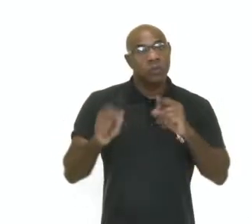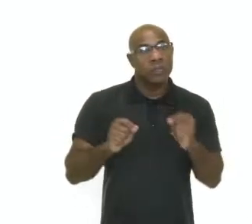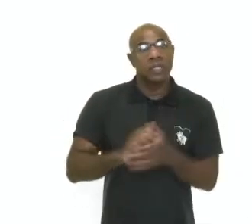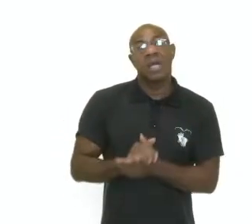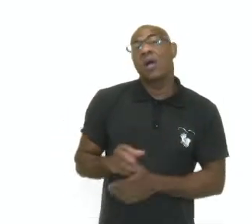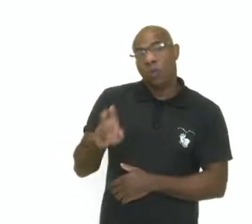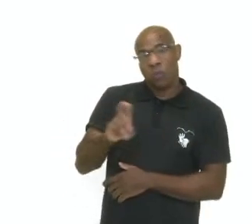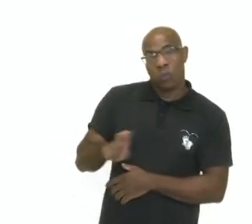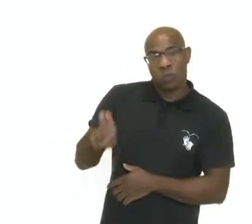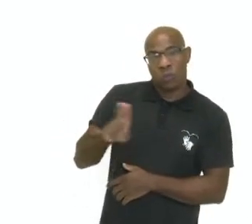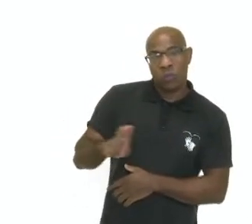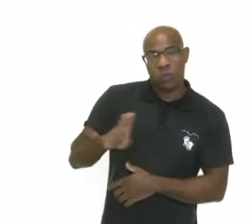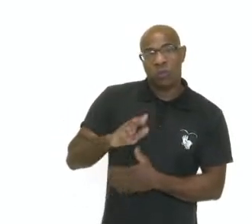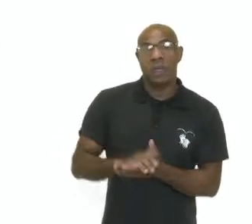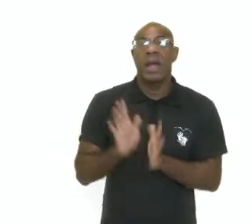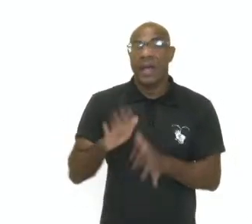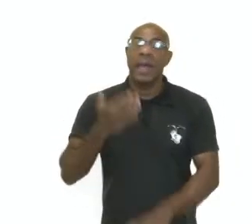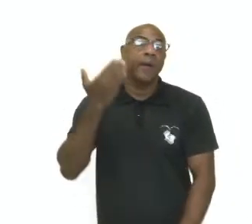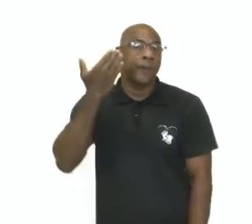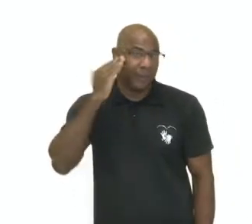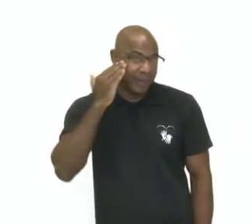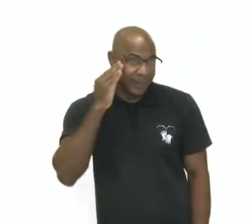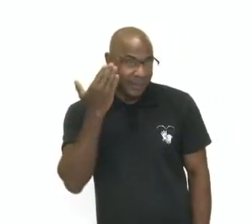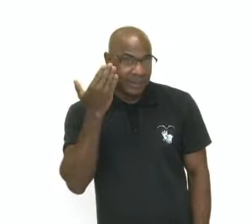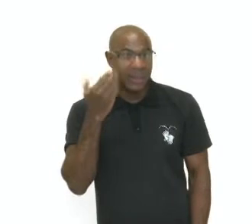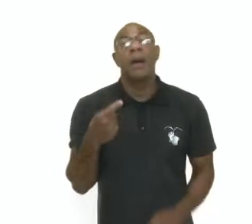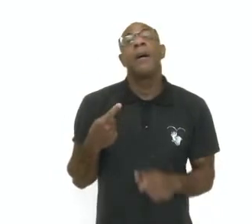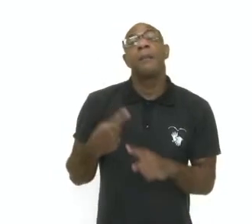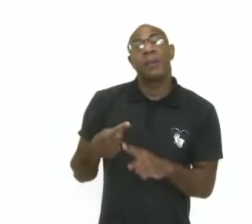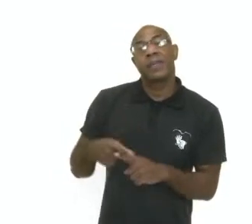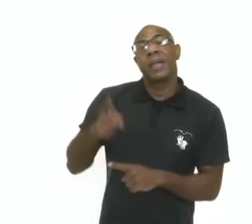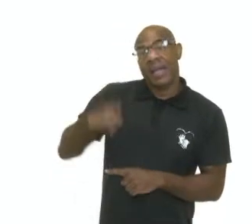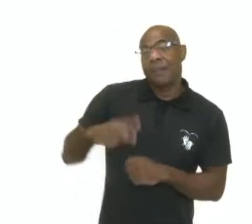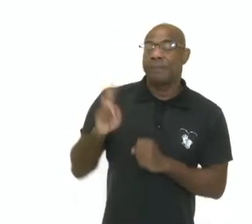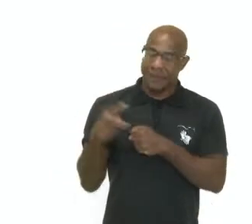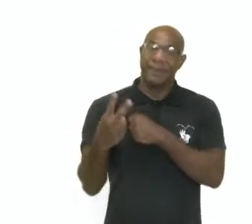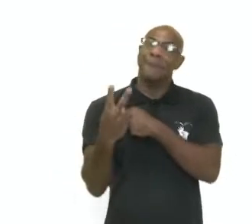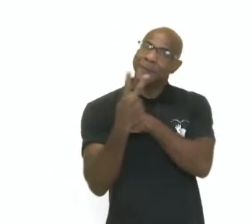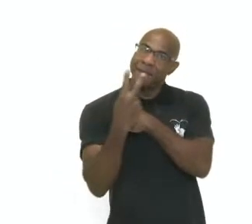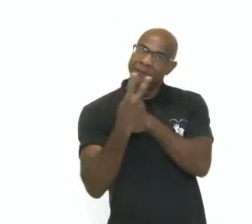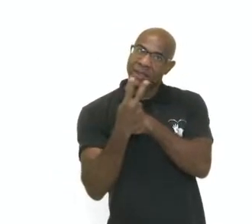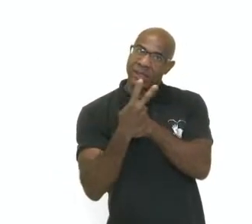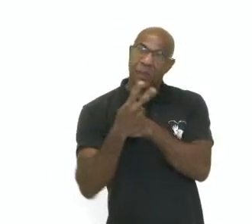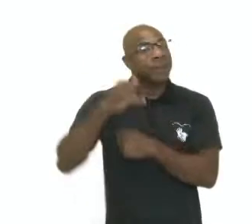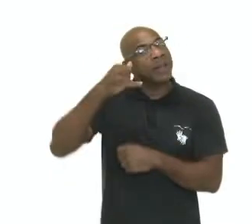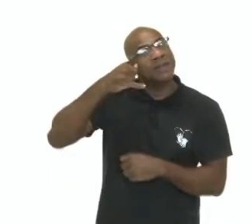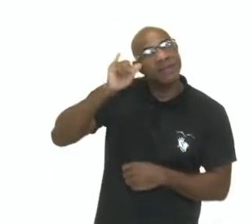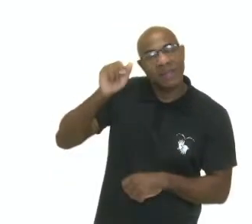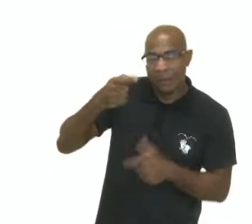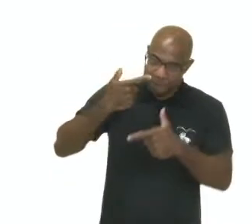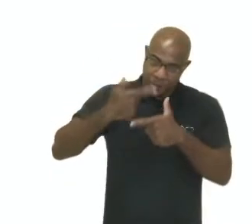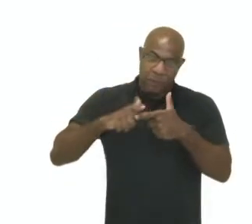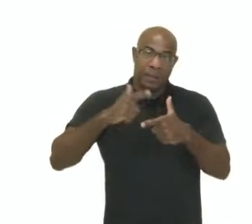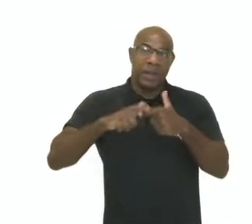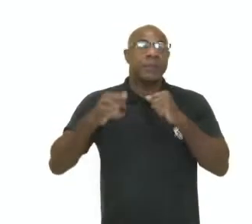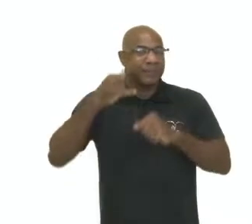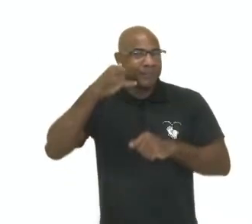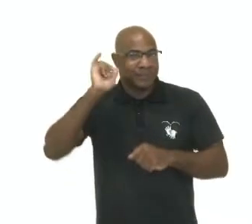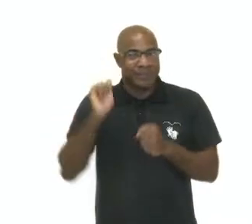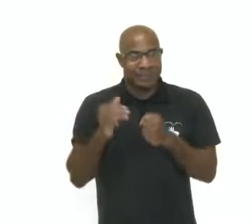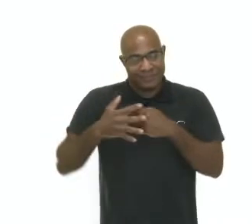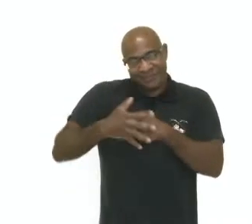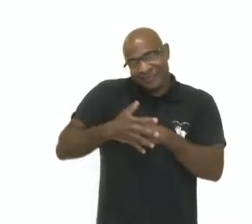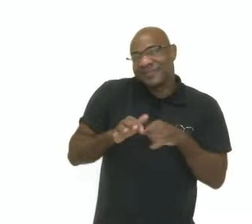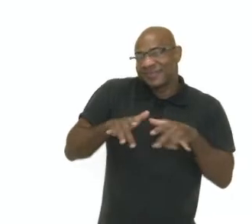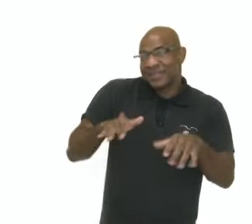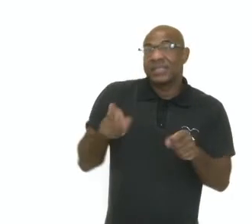é compreensível, por se tratar de prevenção e combate a um problema de segurança